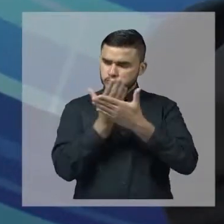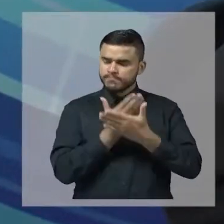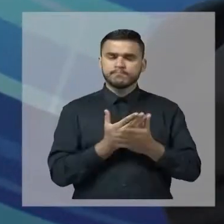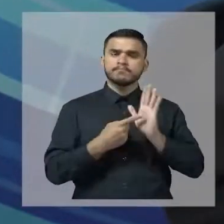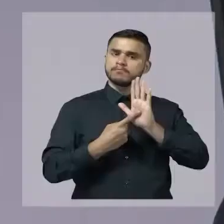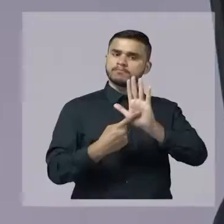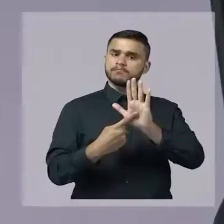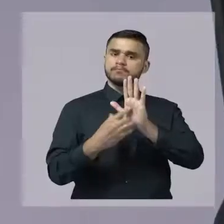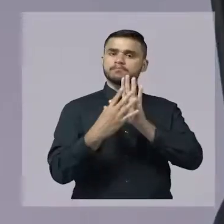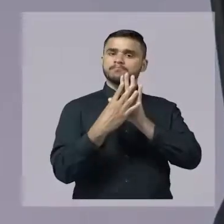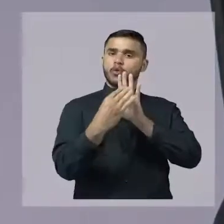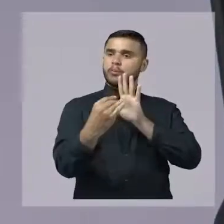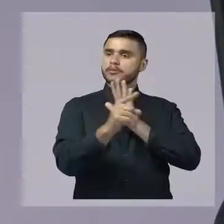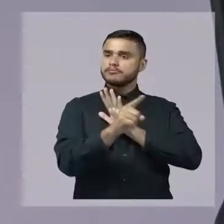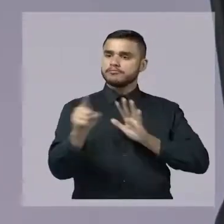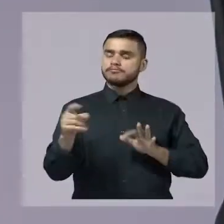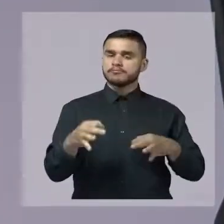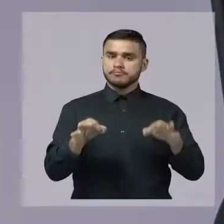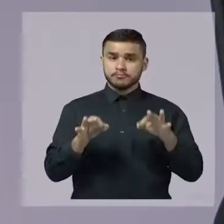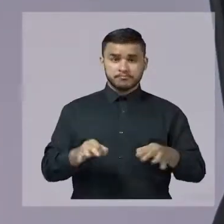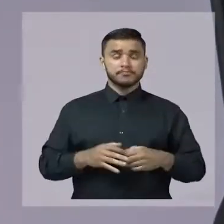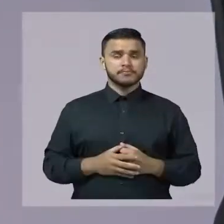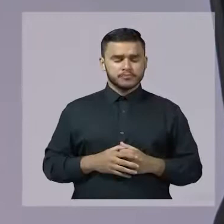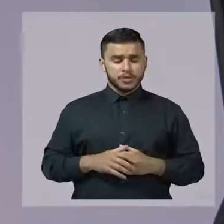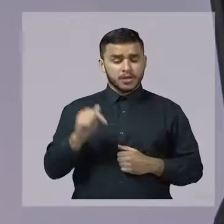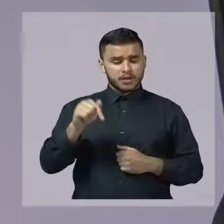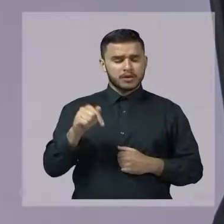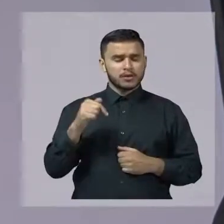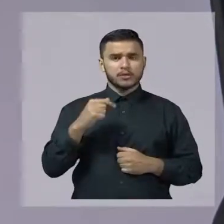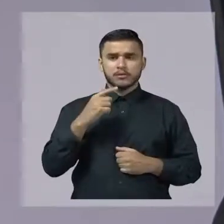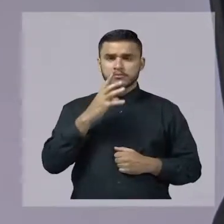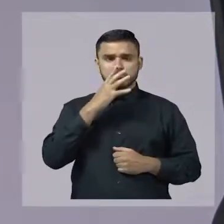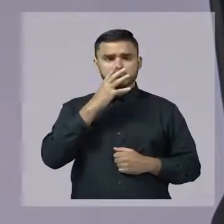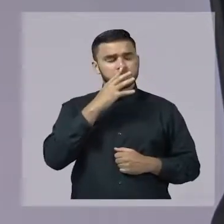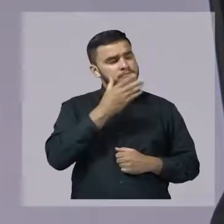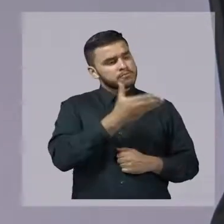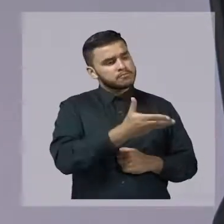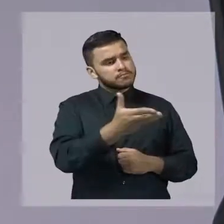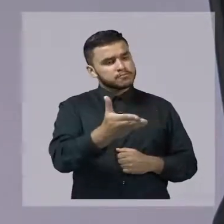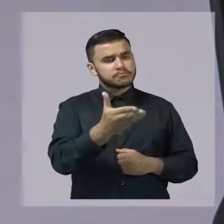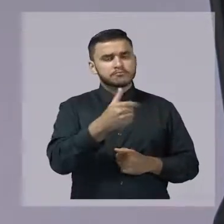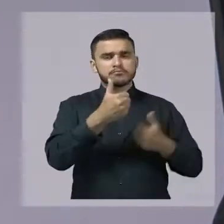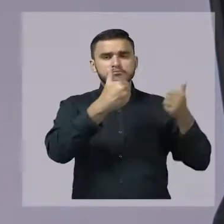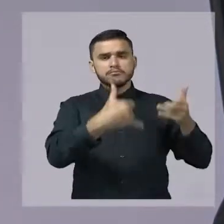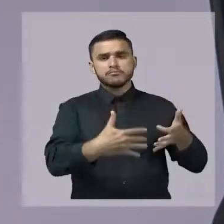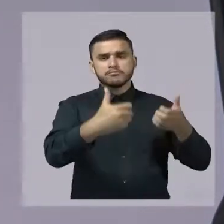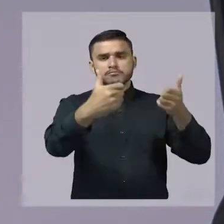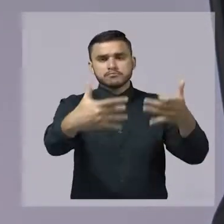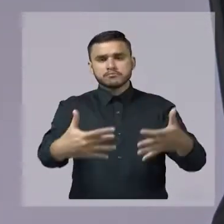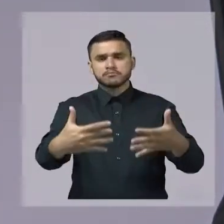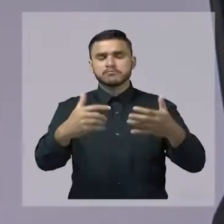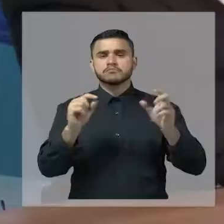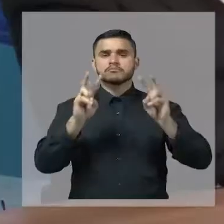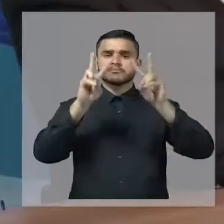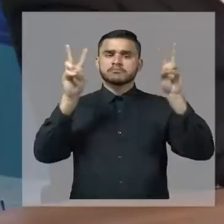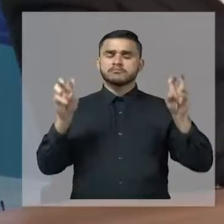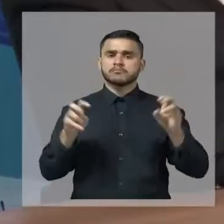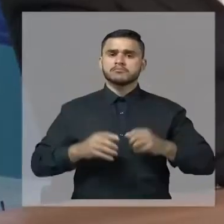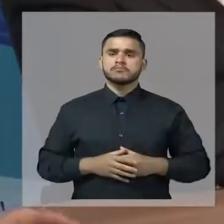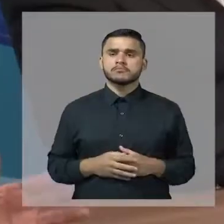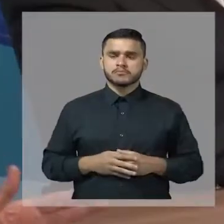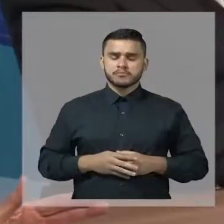E eu aqui ouvi dois grandes mestres falando sobre o